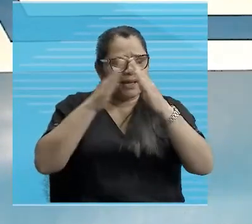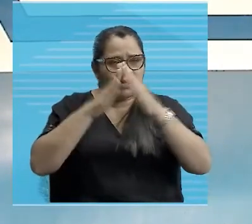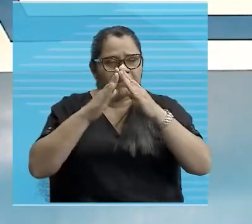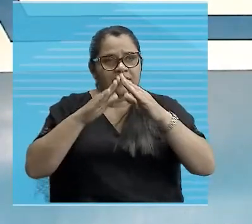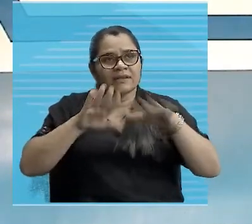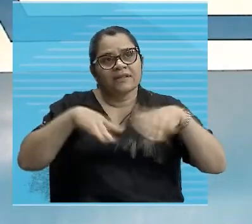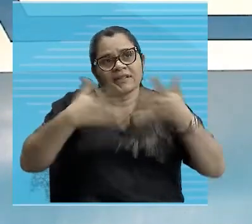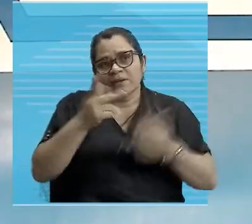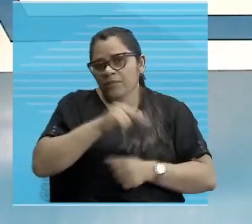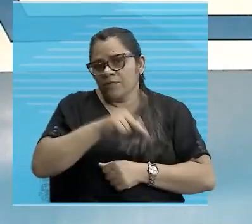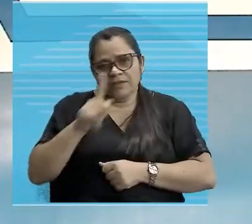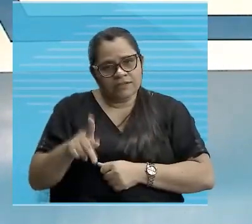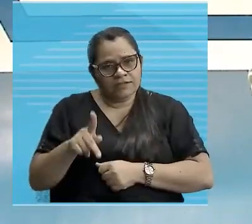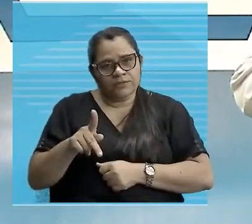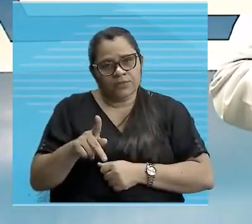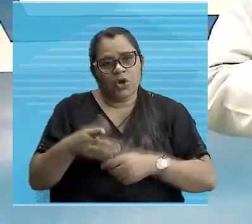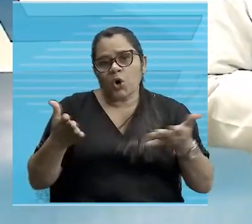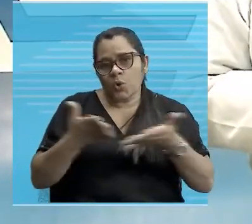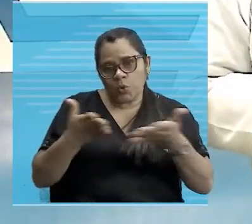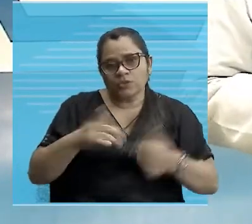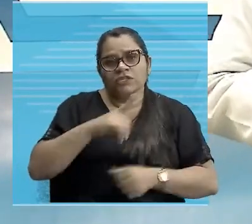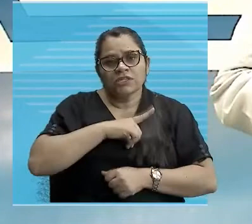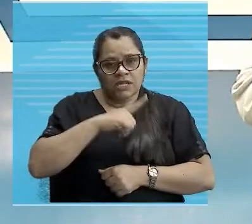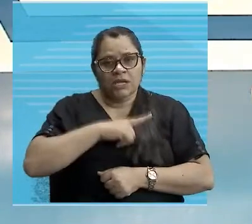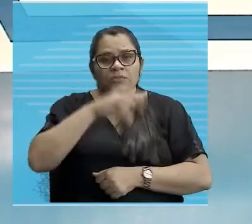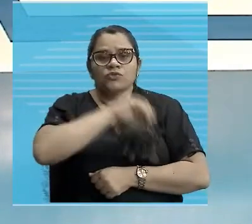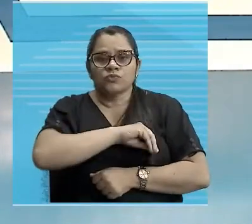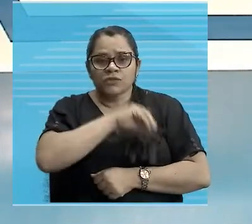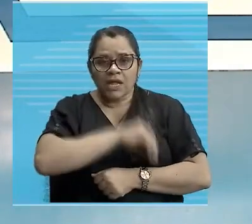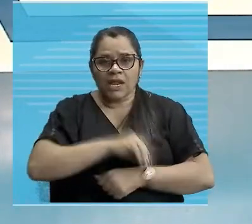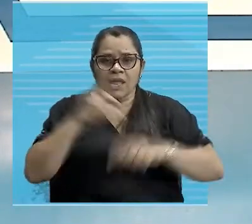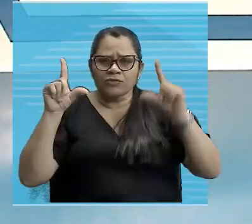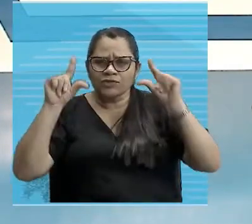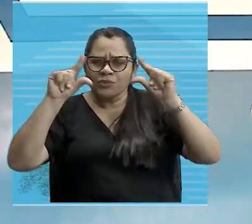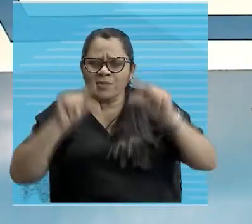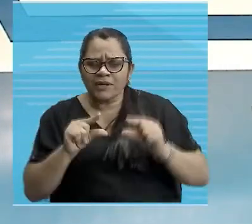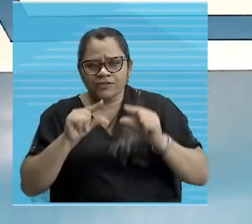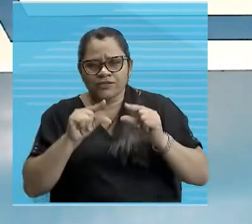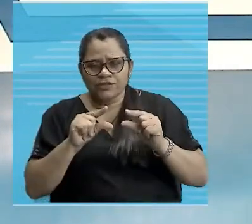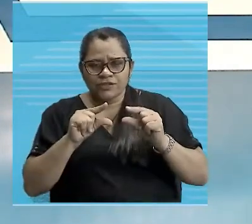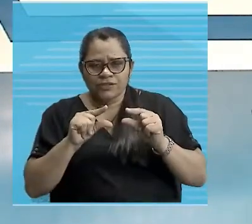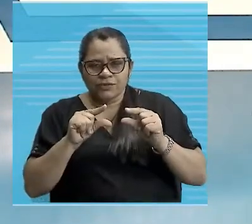nós temos um salário tão baixo, tão defasado,